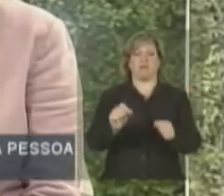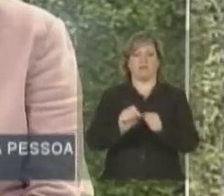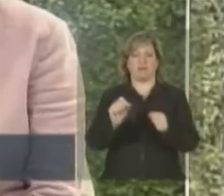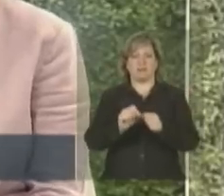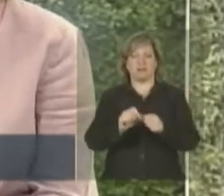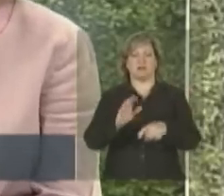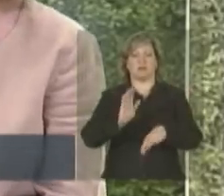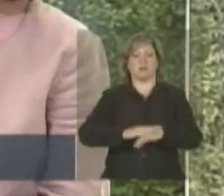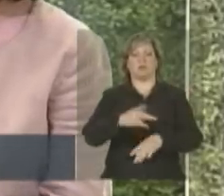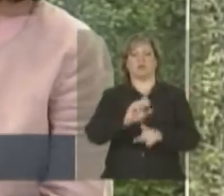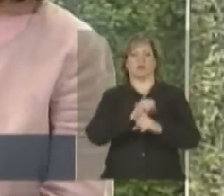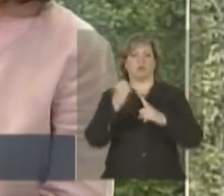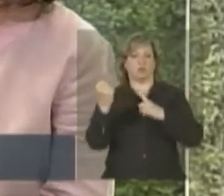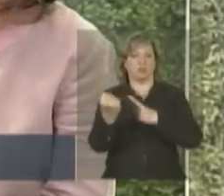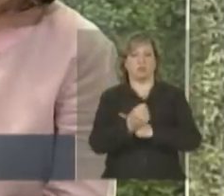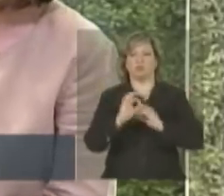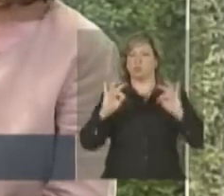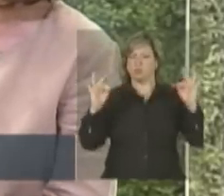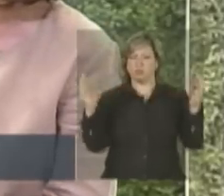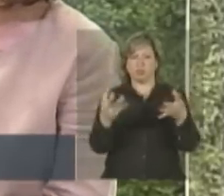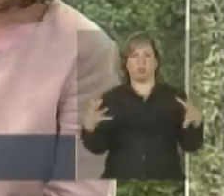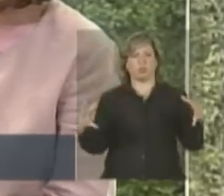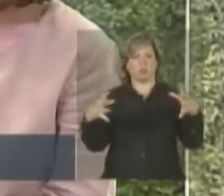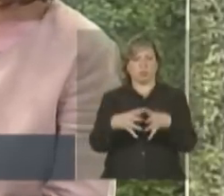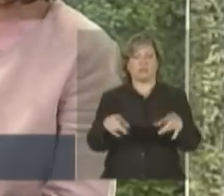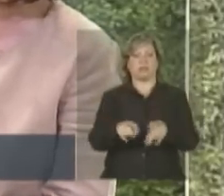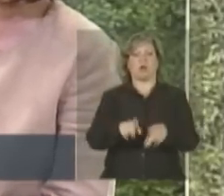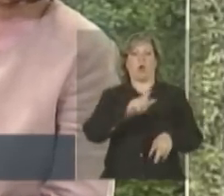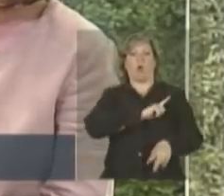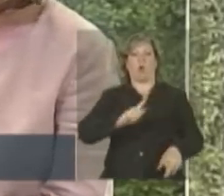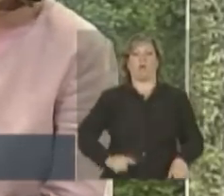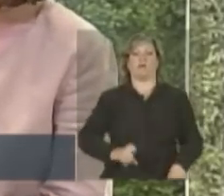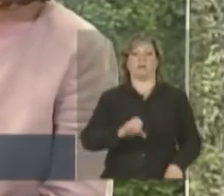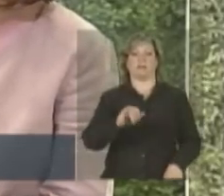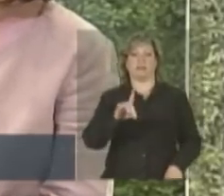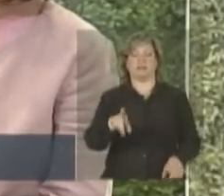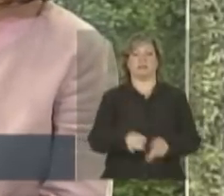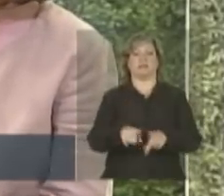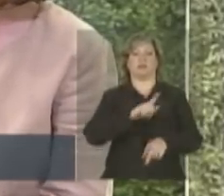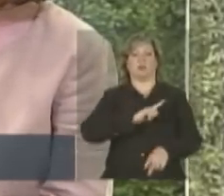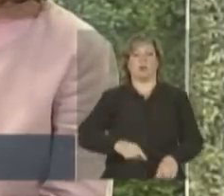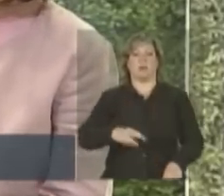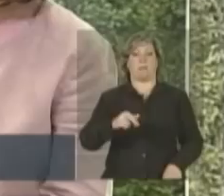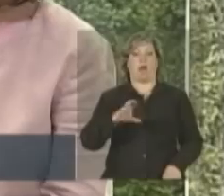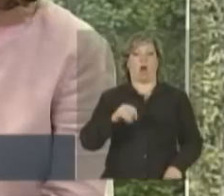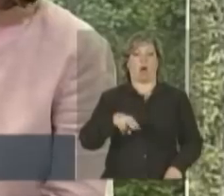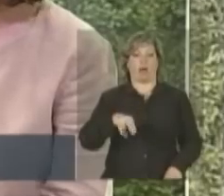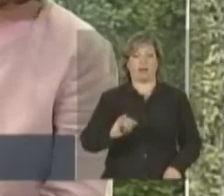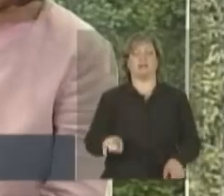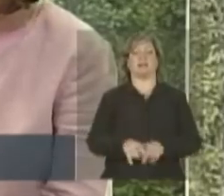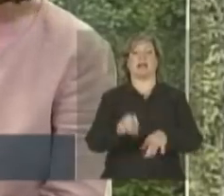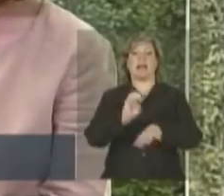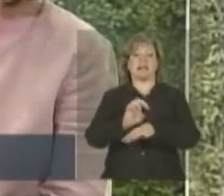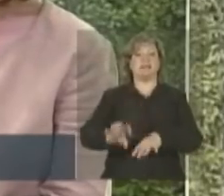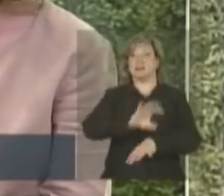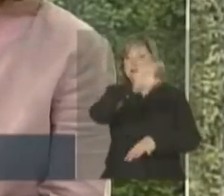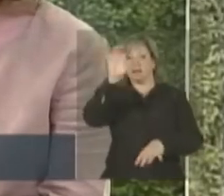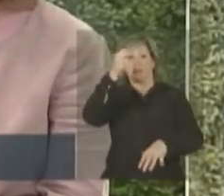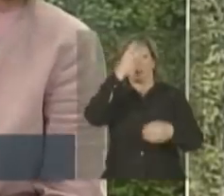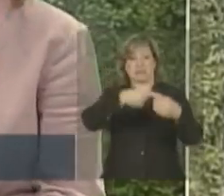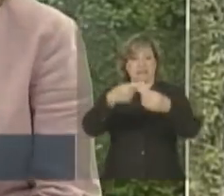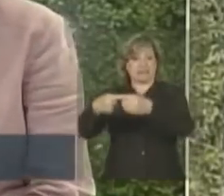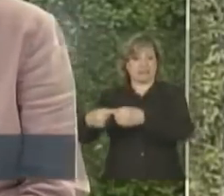pela sociedade como um todo, de integrarmos governador Cid Gomes, governador Marconi Perillo, os estados e os